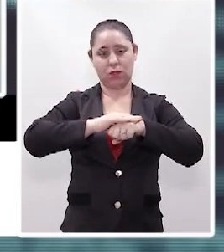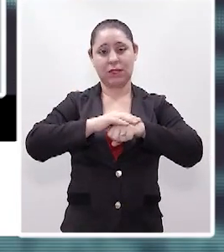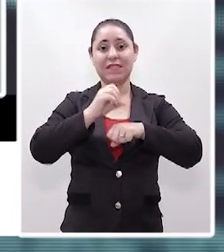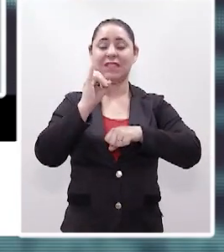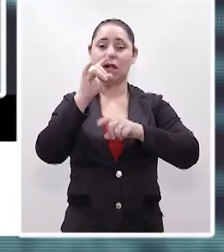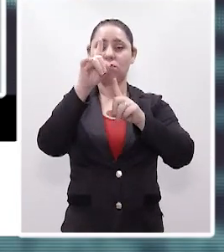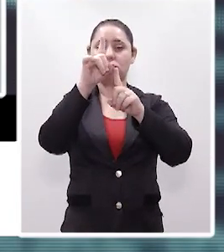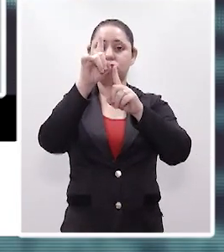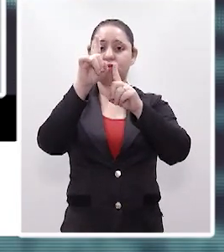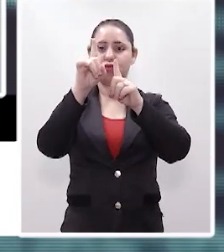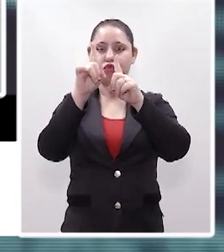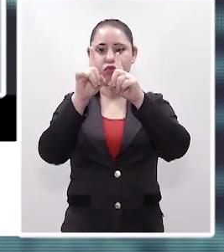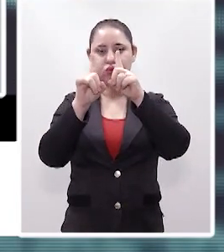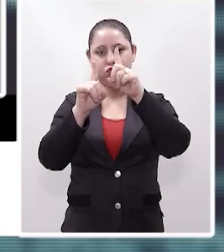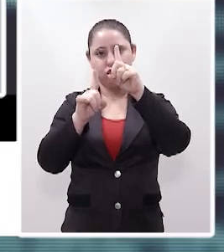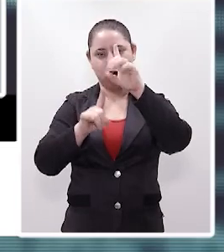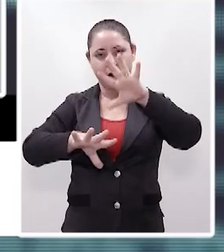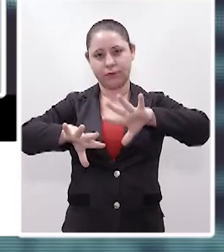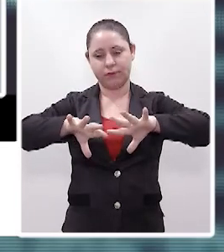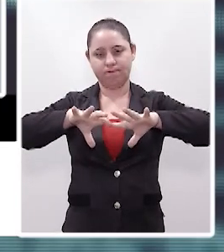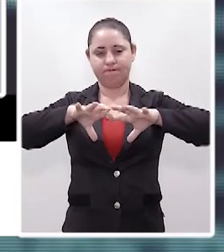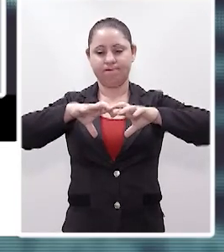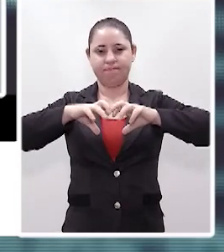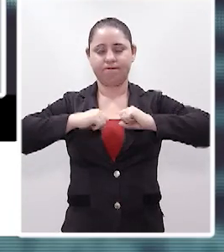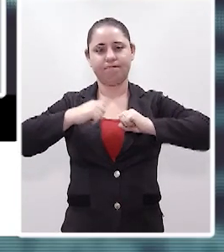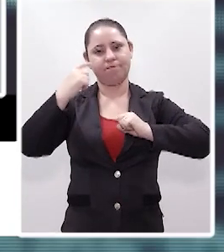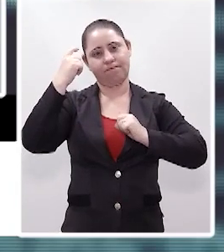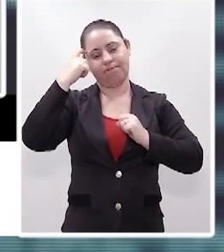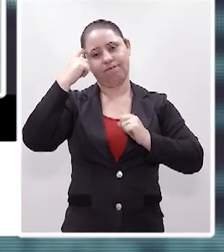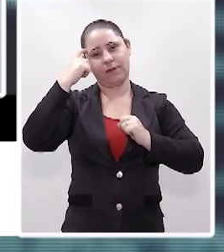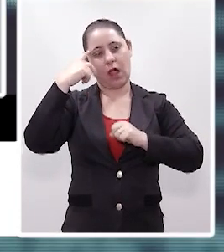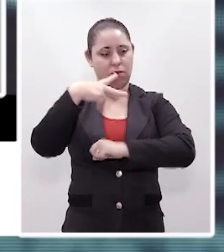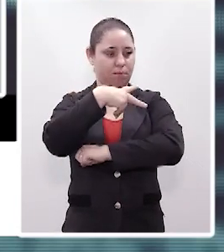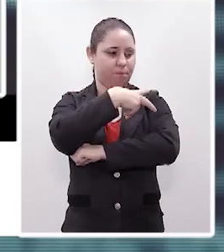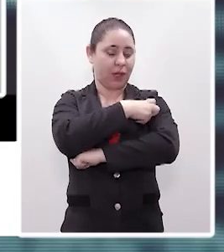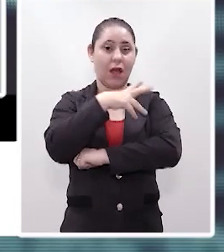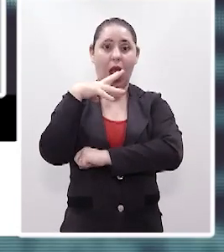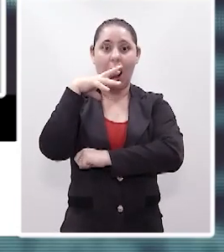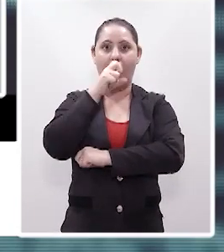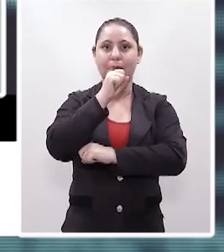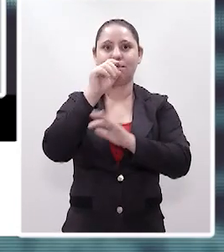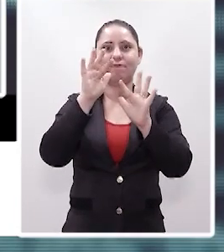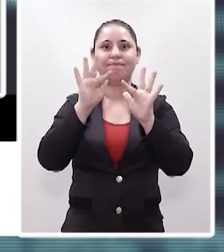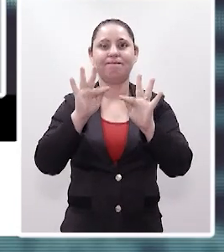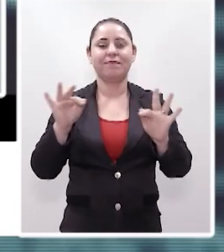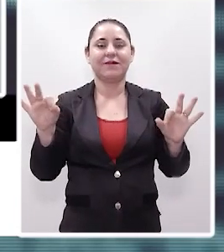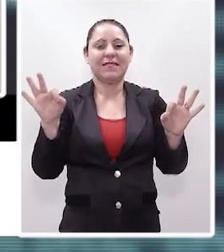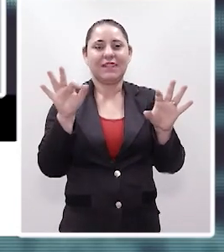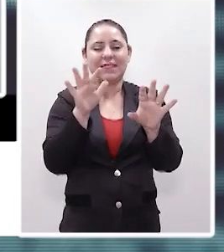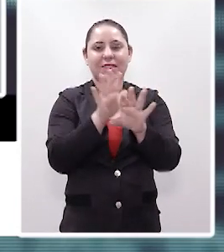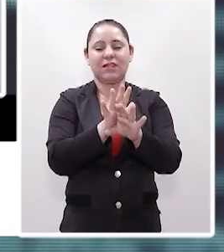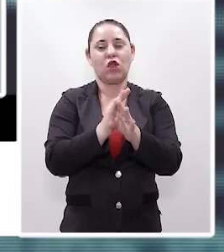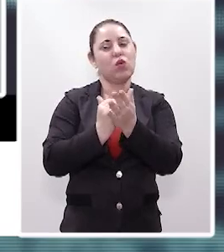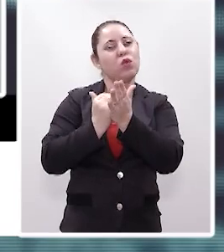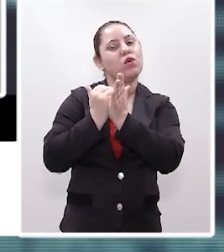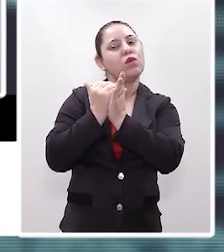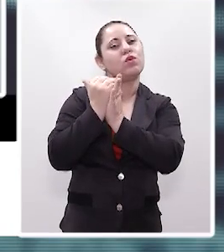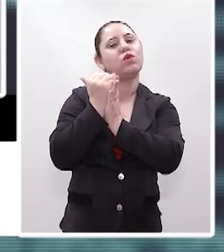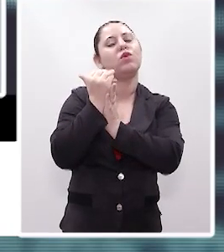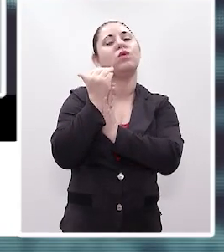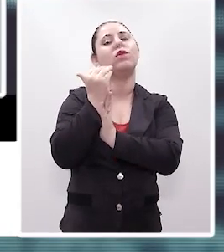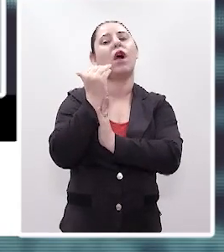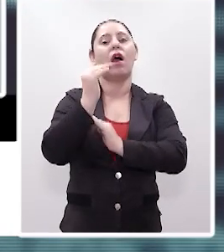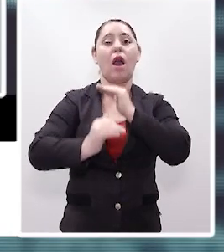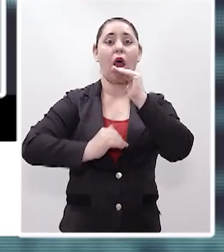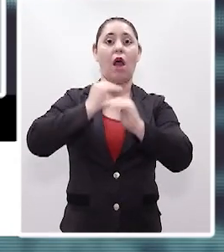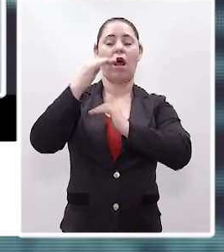os níveis começarem a baixar e a imunização, enfim, for começar,